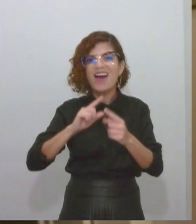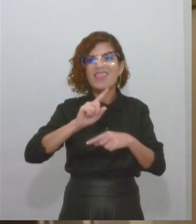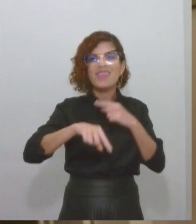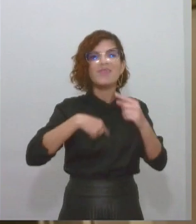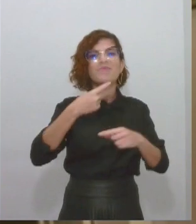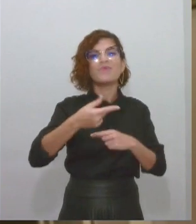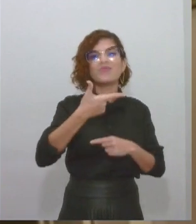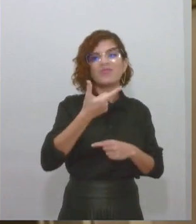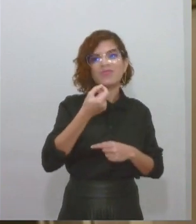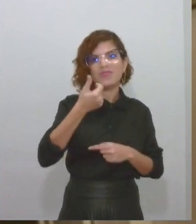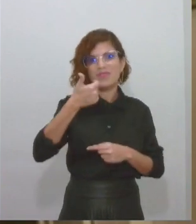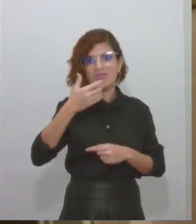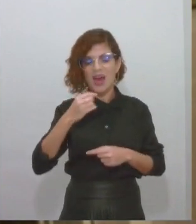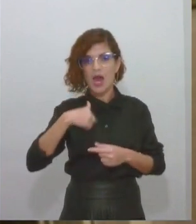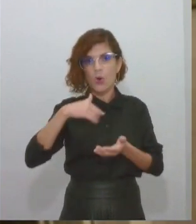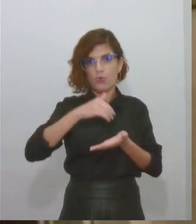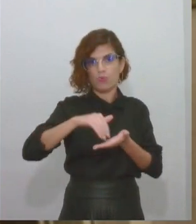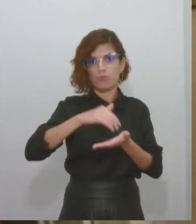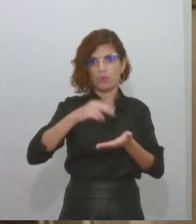de Cultura,